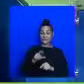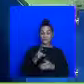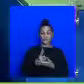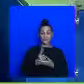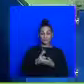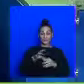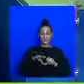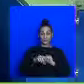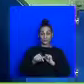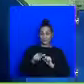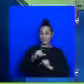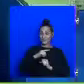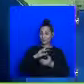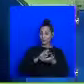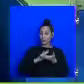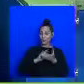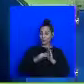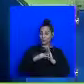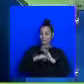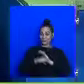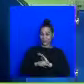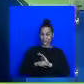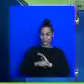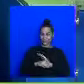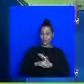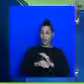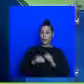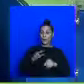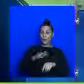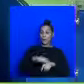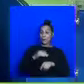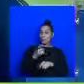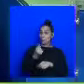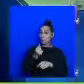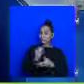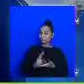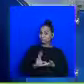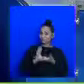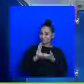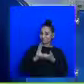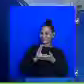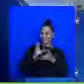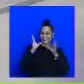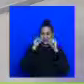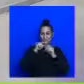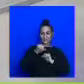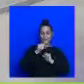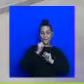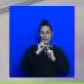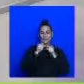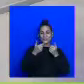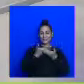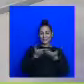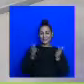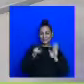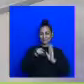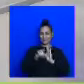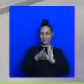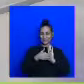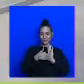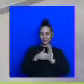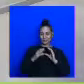Na sequência do Super 7 tem Lotomania, com o maior prêmio da noite. Boa sorte para você que apostou.